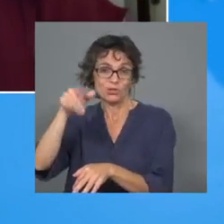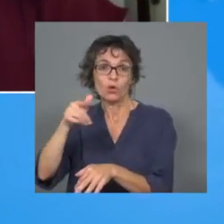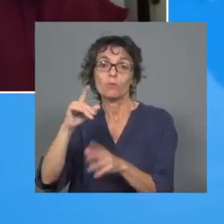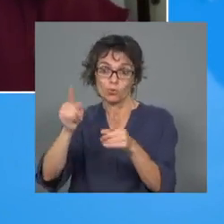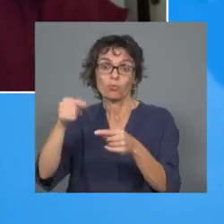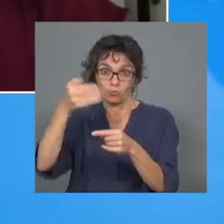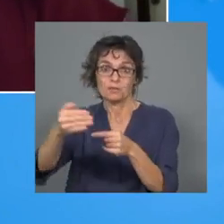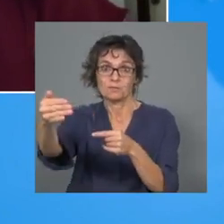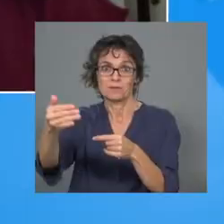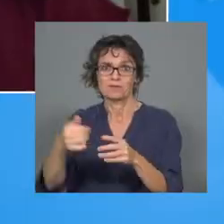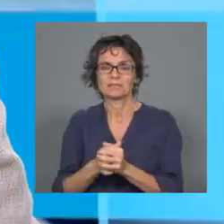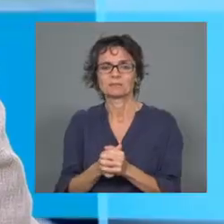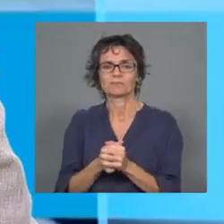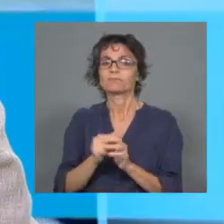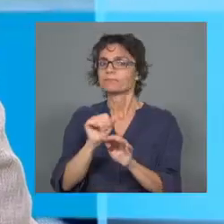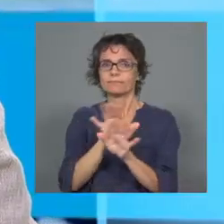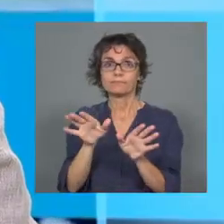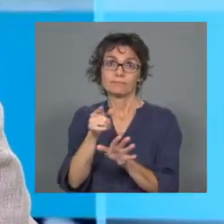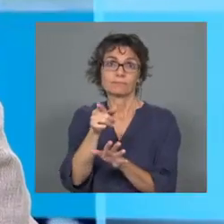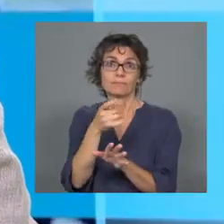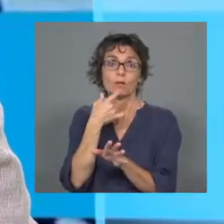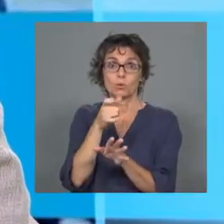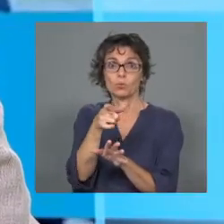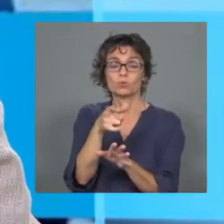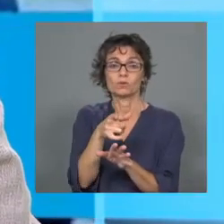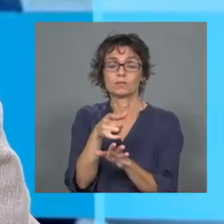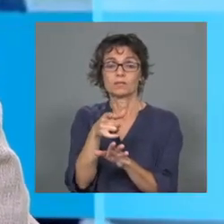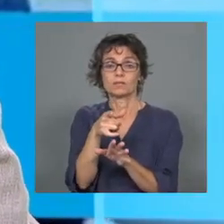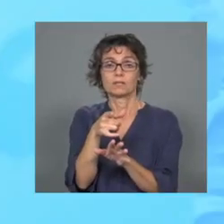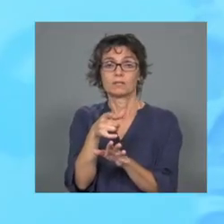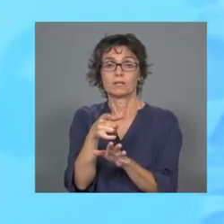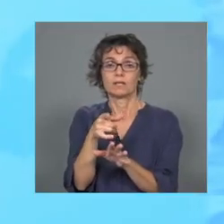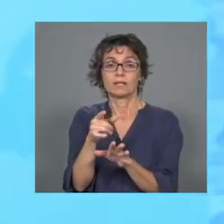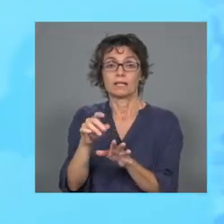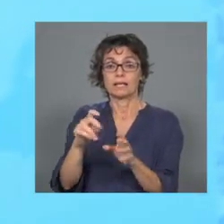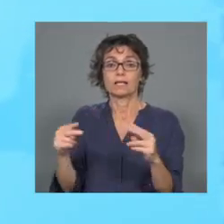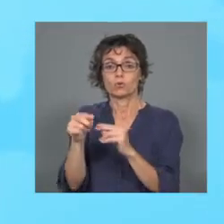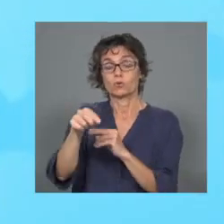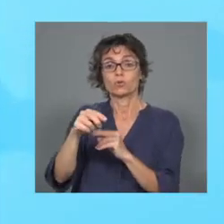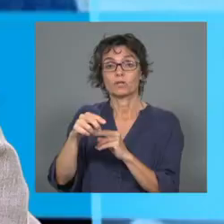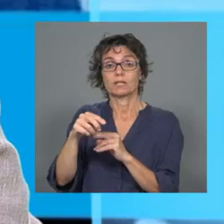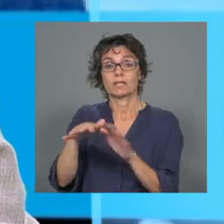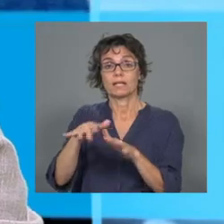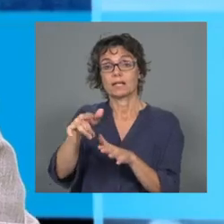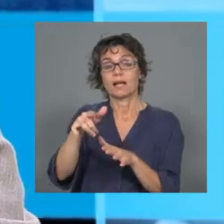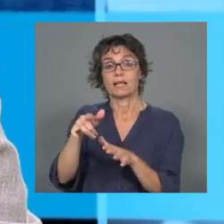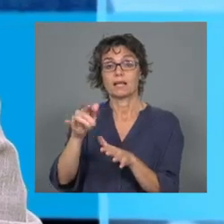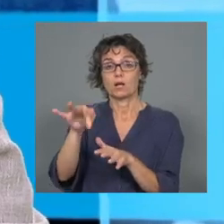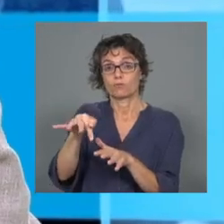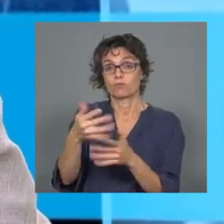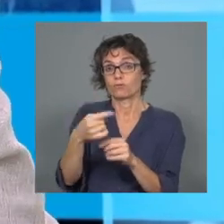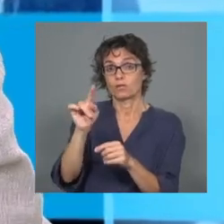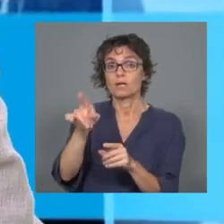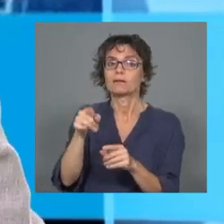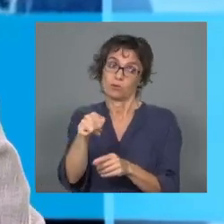ao Otávio. Este encontro de Assis não vem concluir nada, é um ponto de partida também. Já há